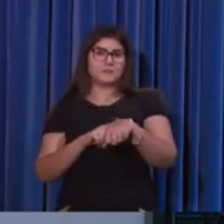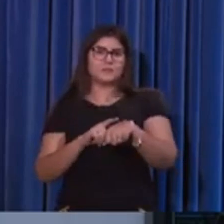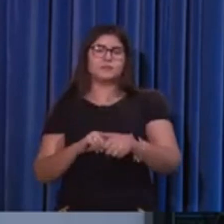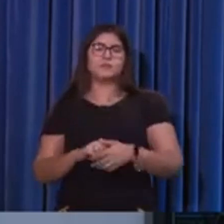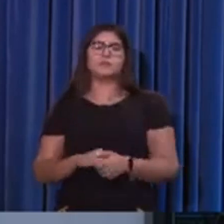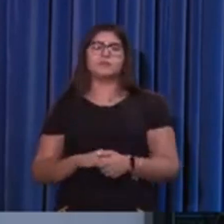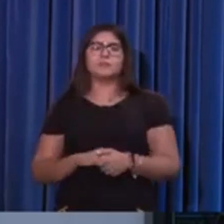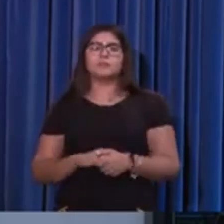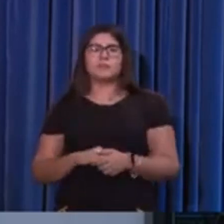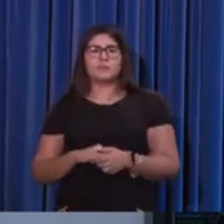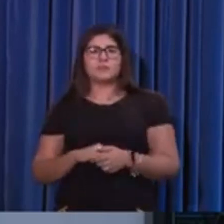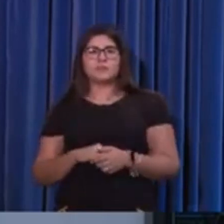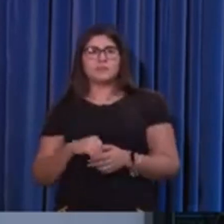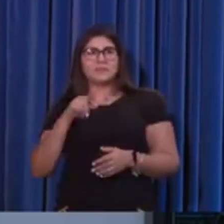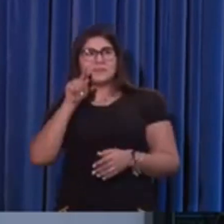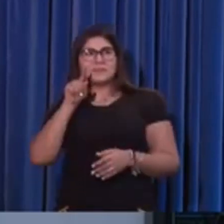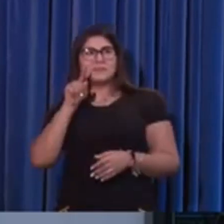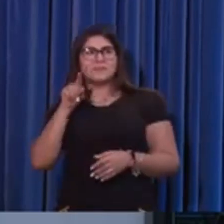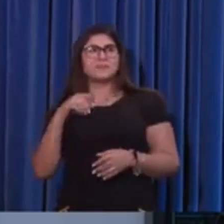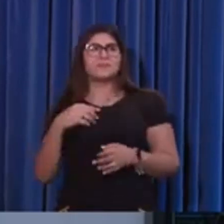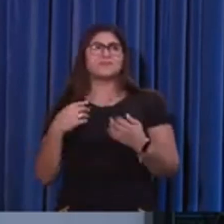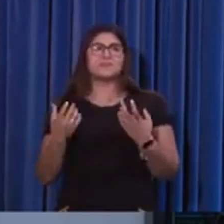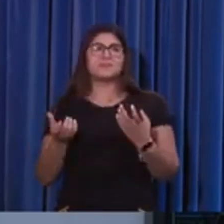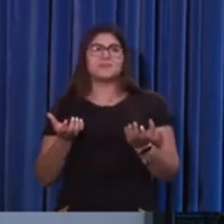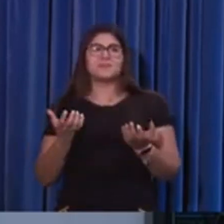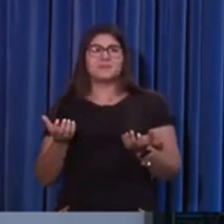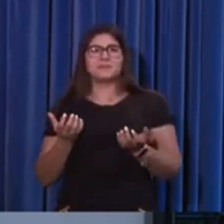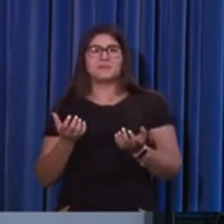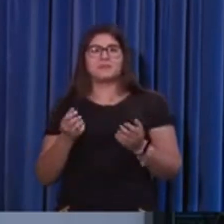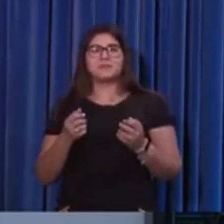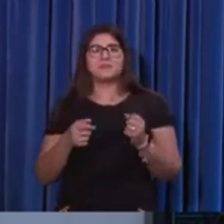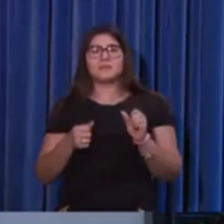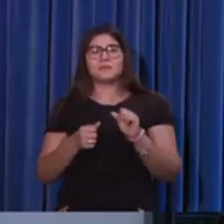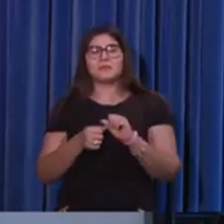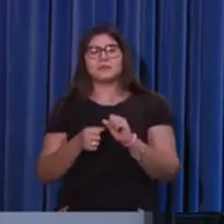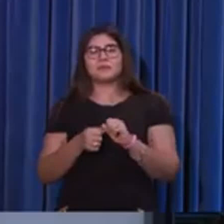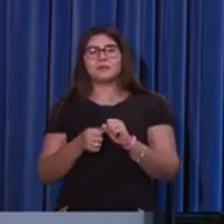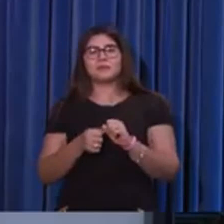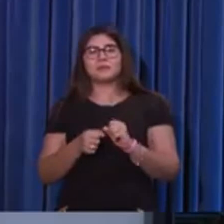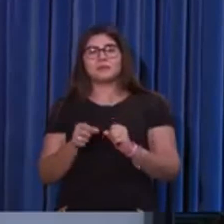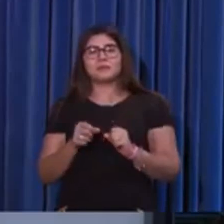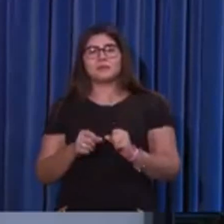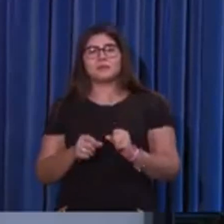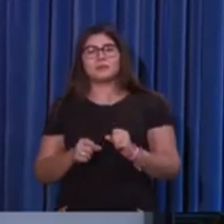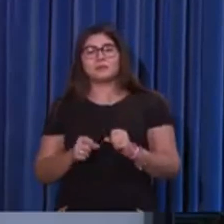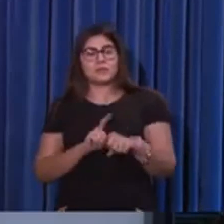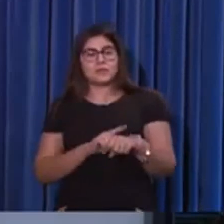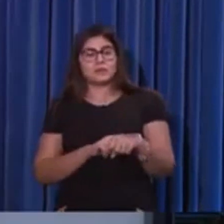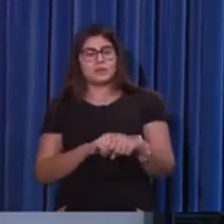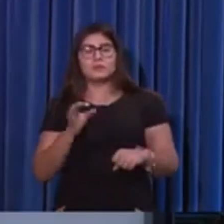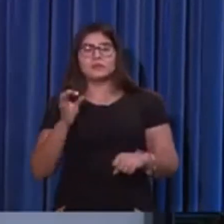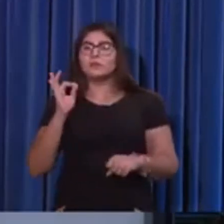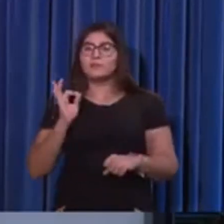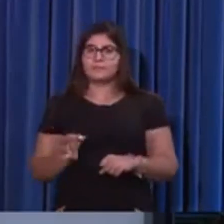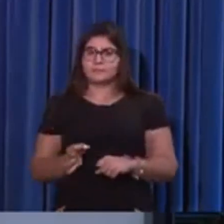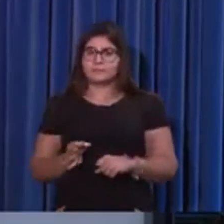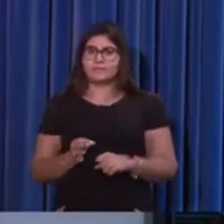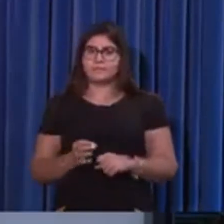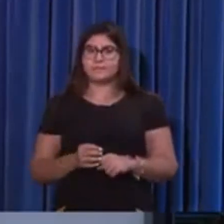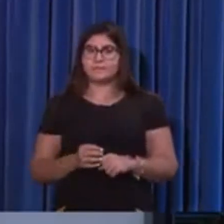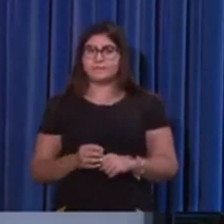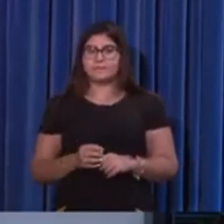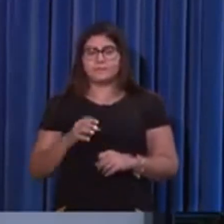escuro, e eu vou ligar aqui o meu cronômetro também, para que possa ter esse tempo com a medida, para nós meditarmos na